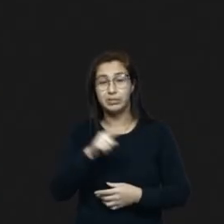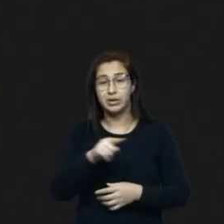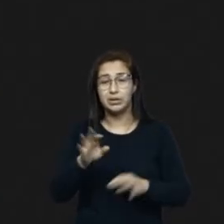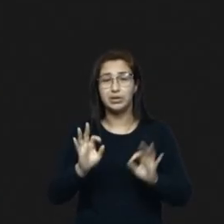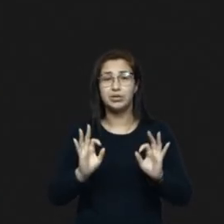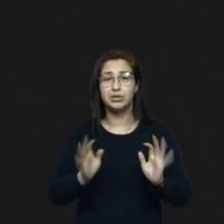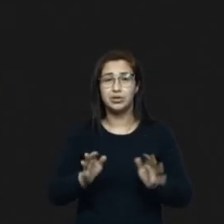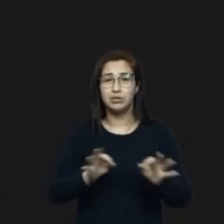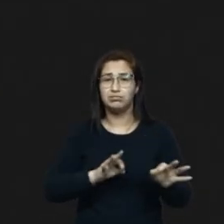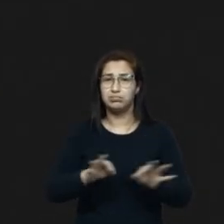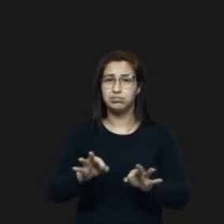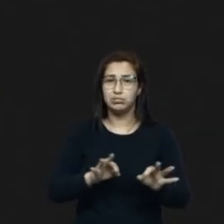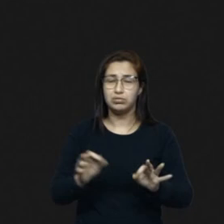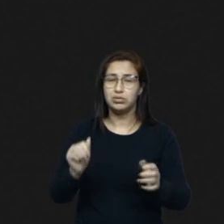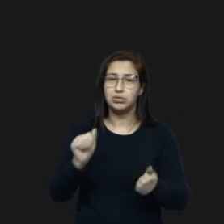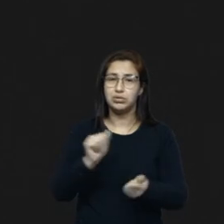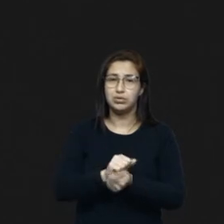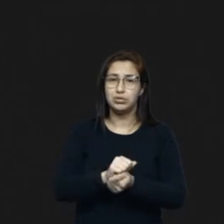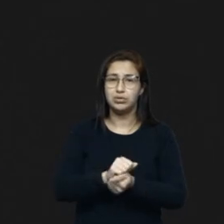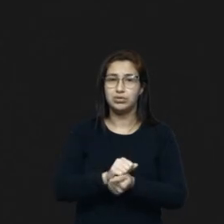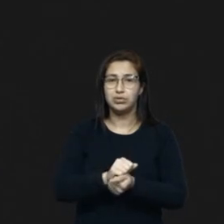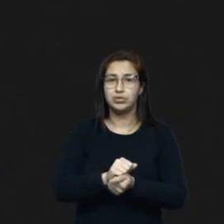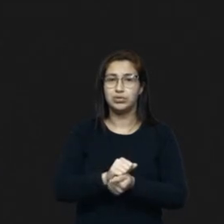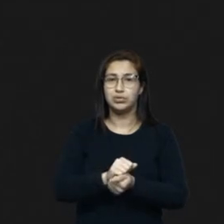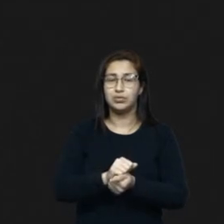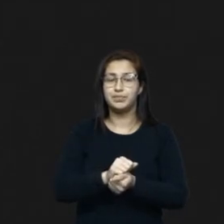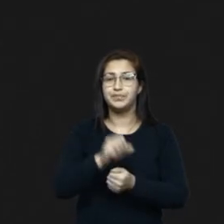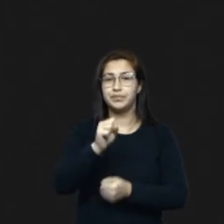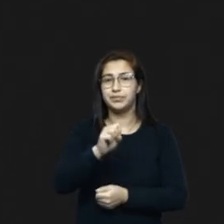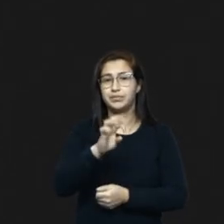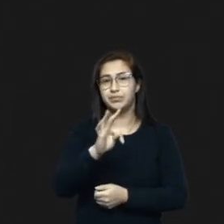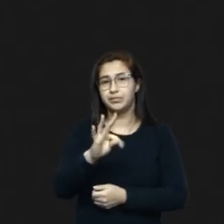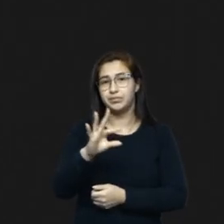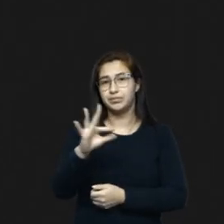junto ao Supremo Tribunal Federal.